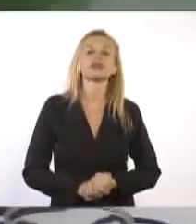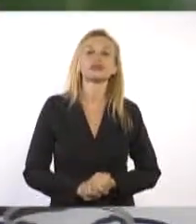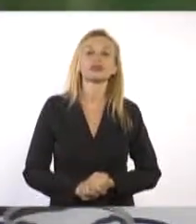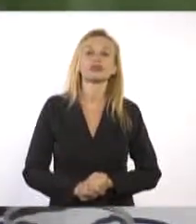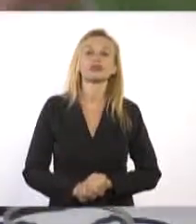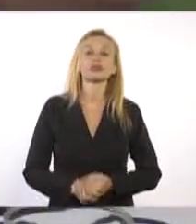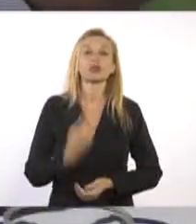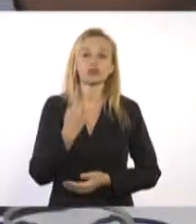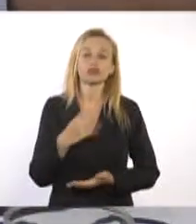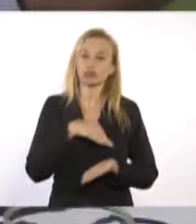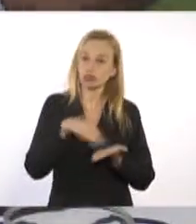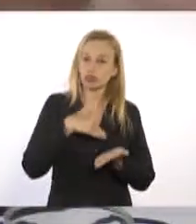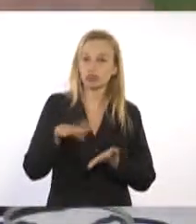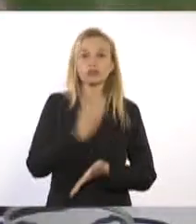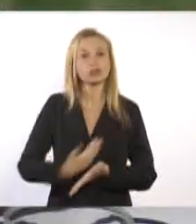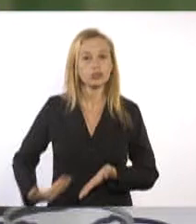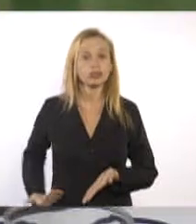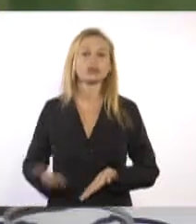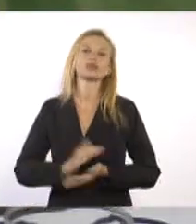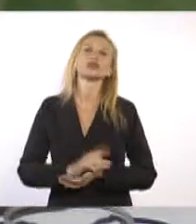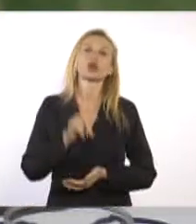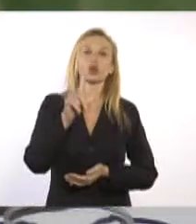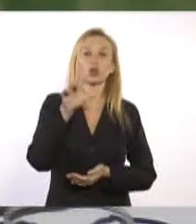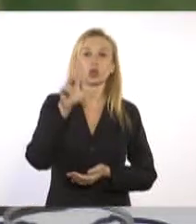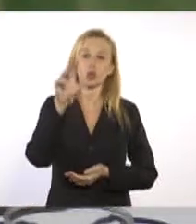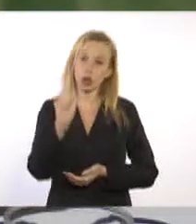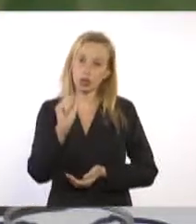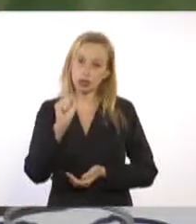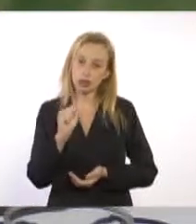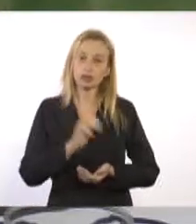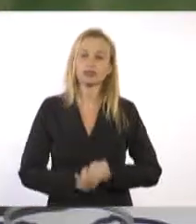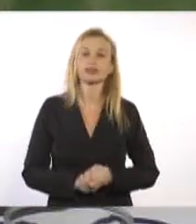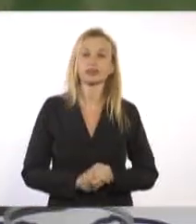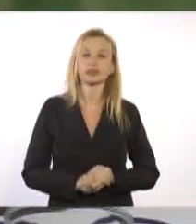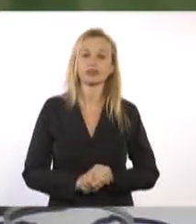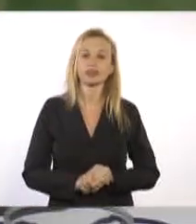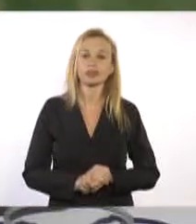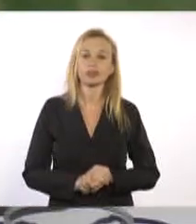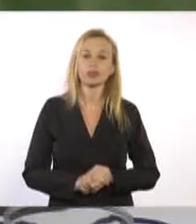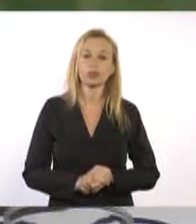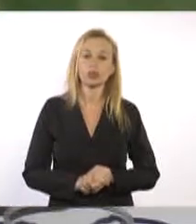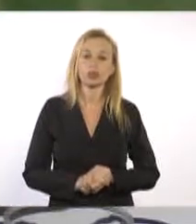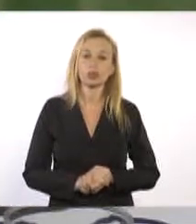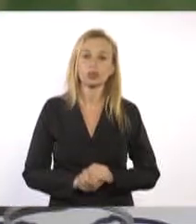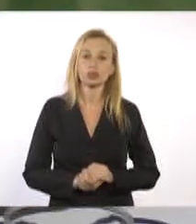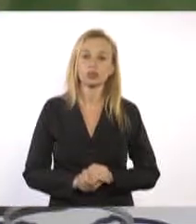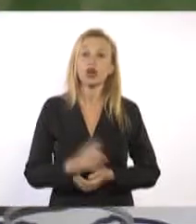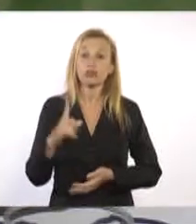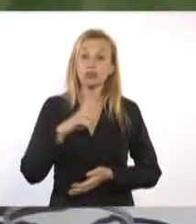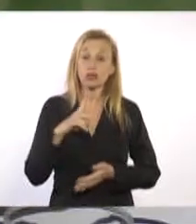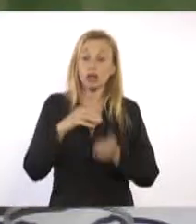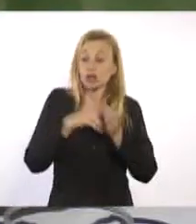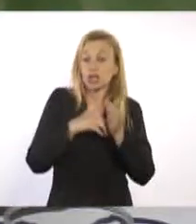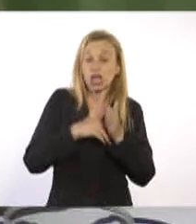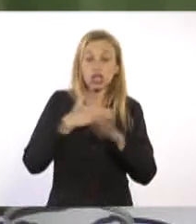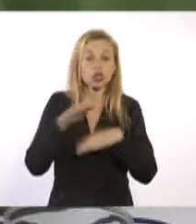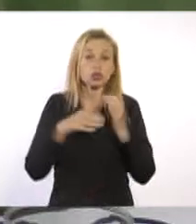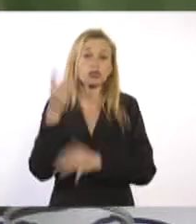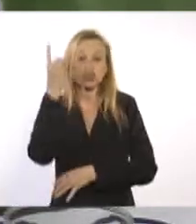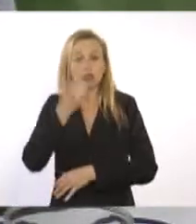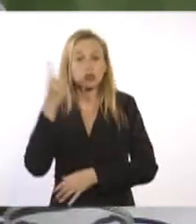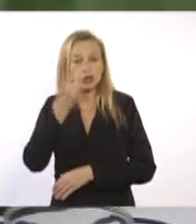secretário do governo, no caso o secretário Lucas Tristão, disporia de dossiês sobre todos os deputados, que ele teria afirmado isso na